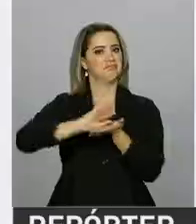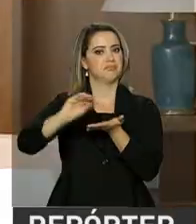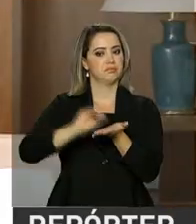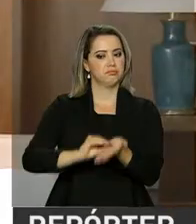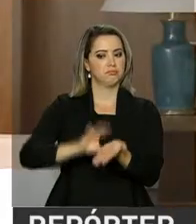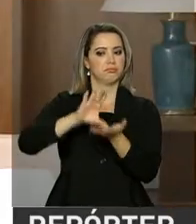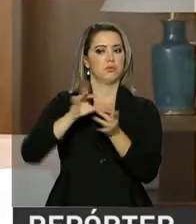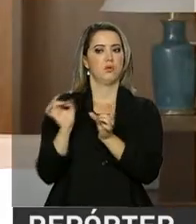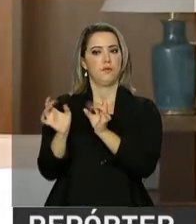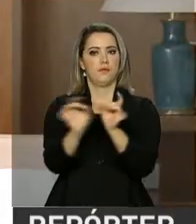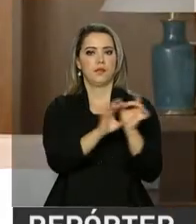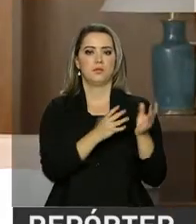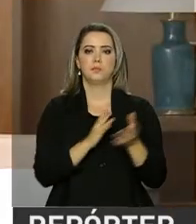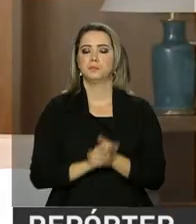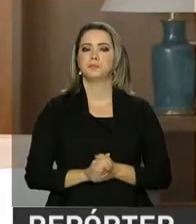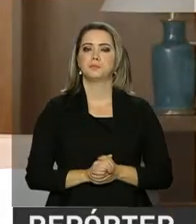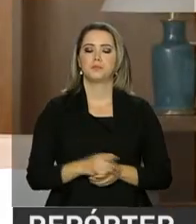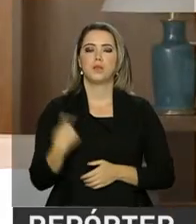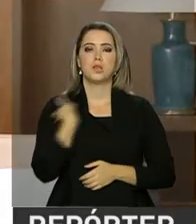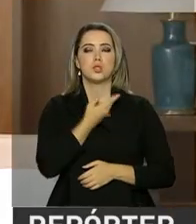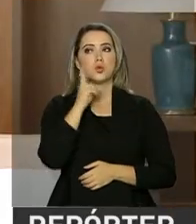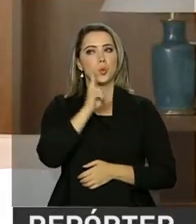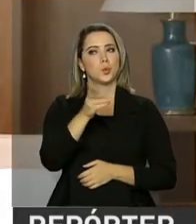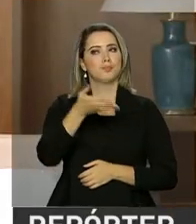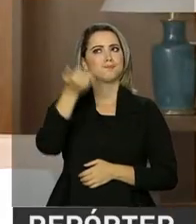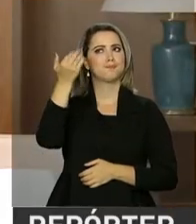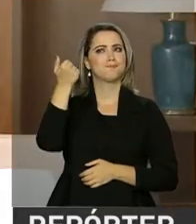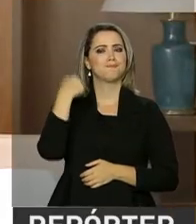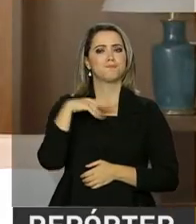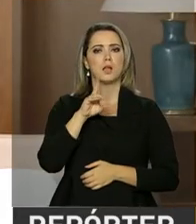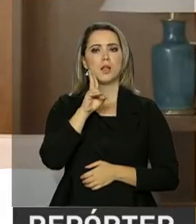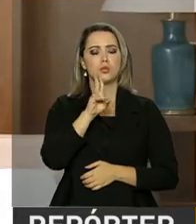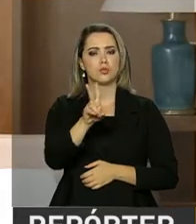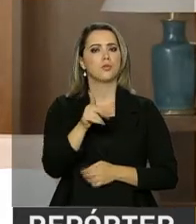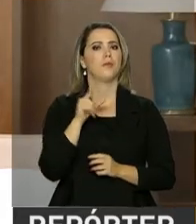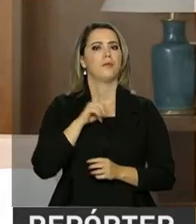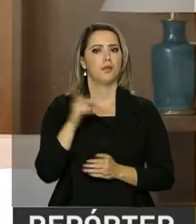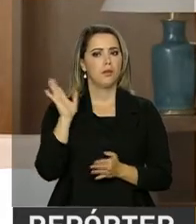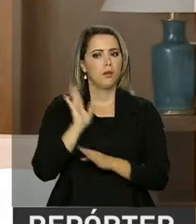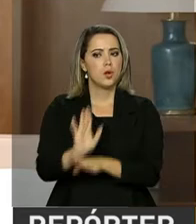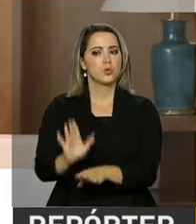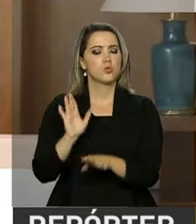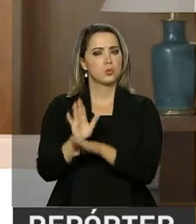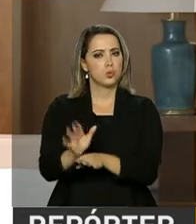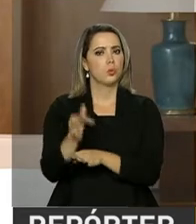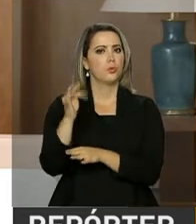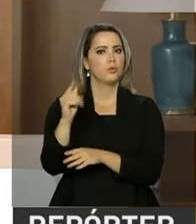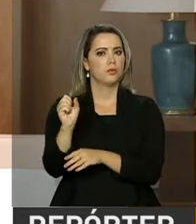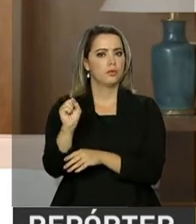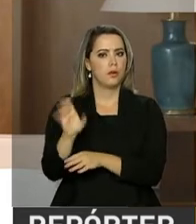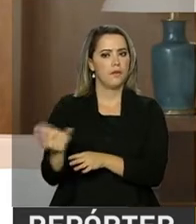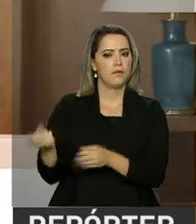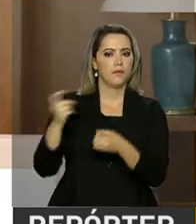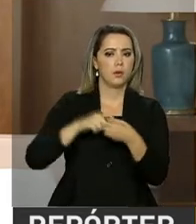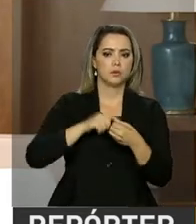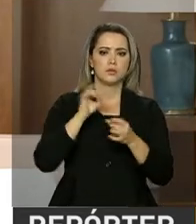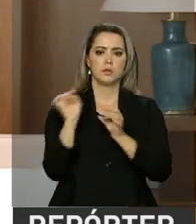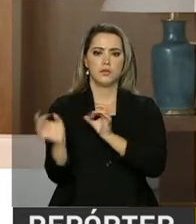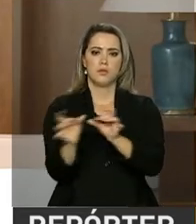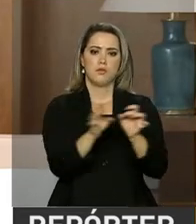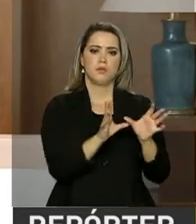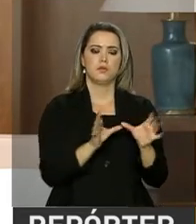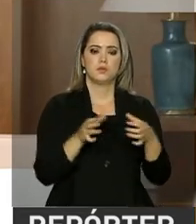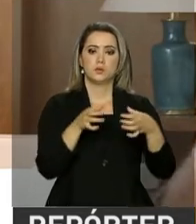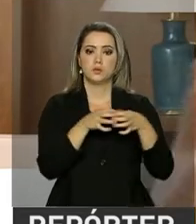noite olhar para trás daqui a alguns anos vai lembrar que o fgts de fato ajudou o varejo a se reunir não só